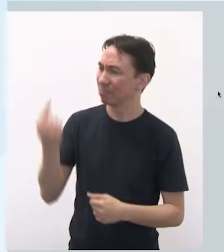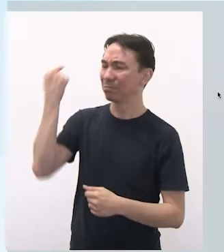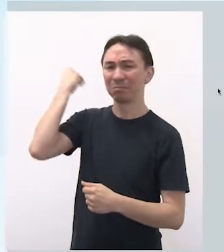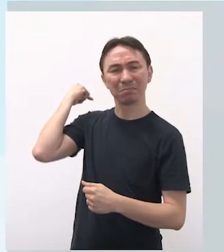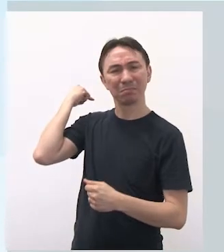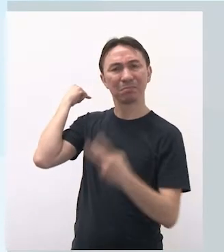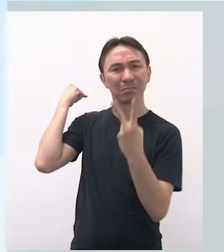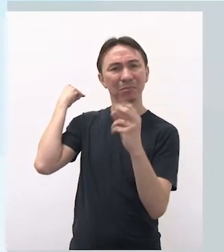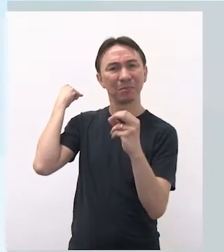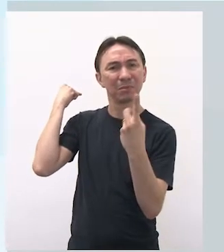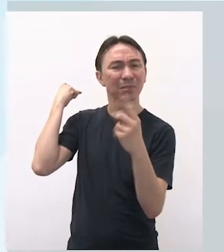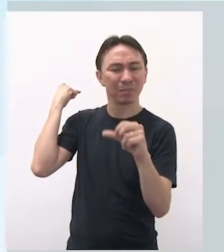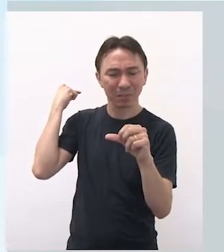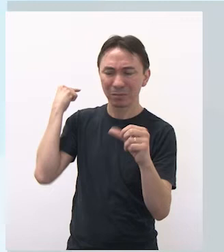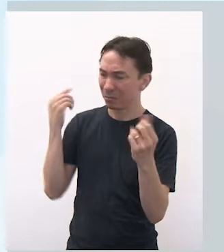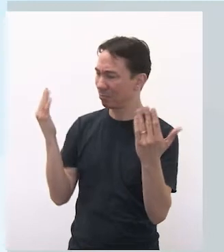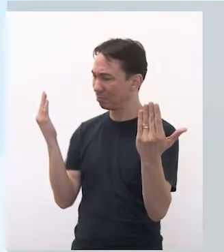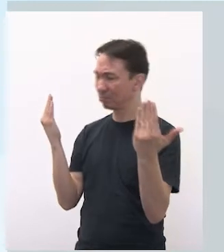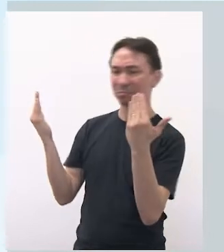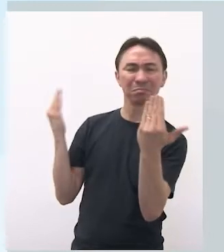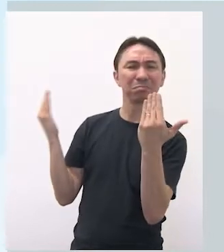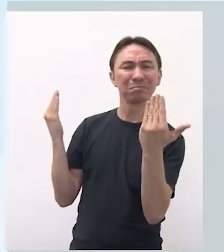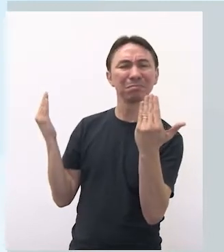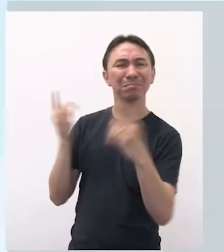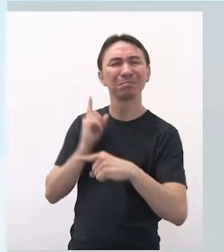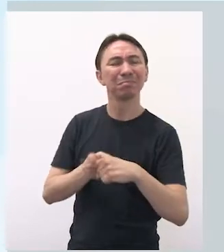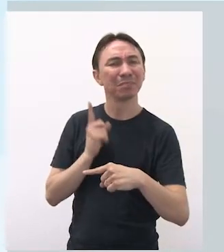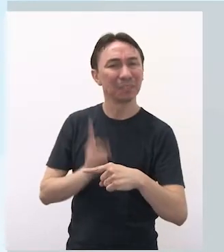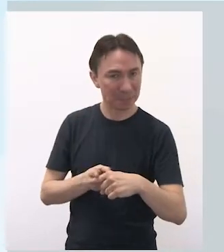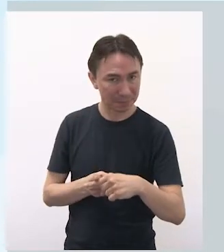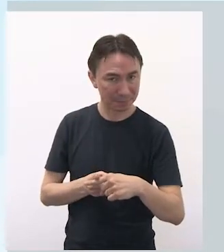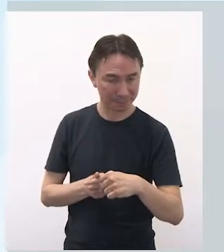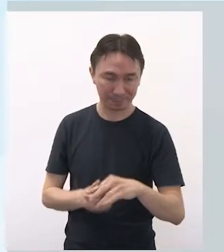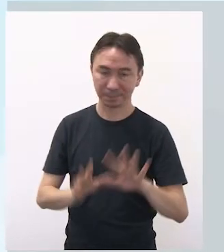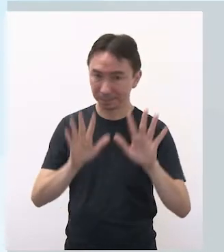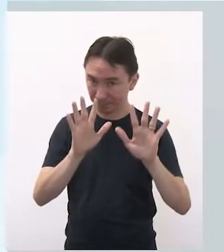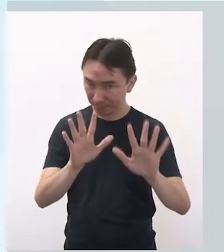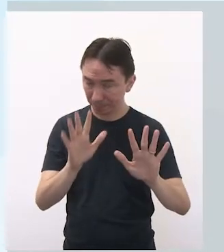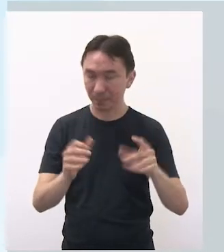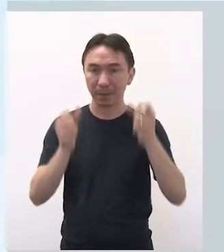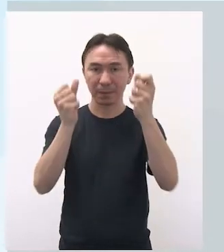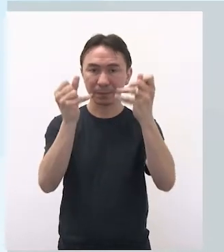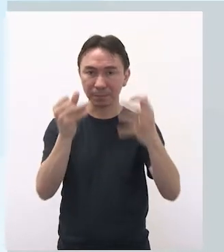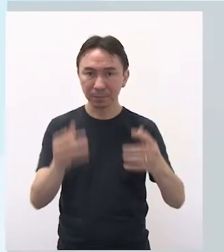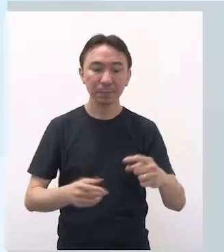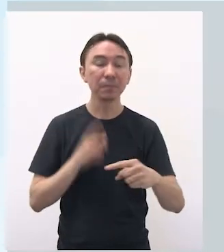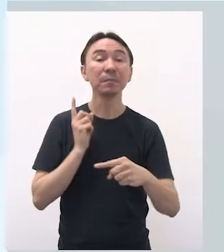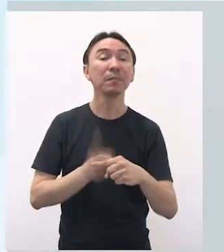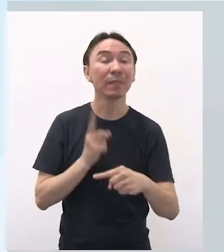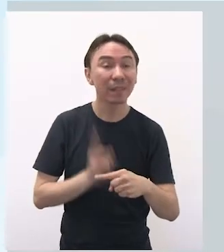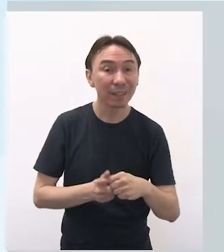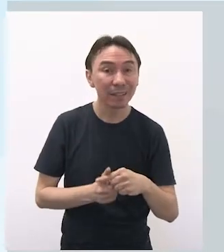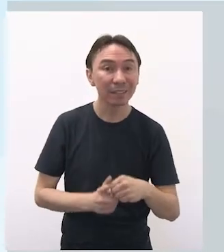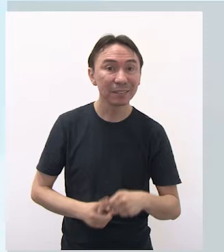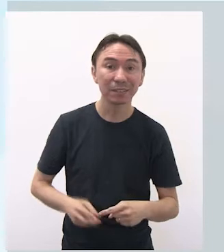2019? Bom, primeiro, porque foi o porto seguro que tivemos. Em 2019, foi a nossa